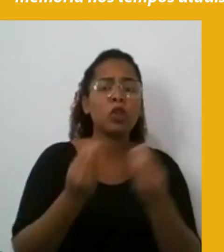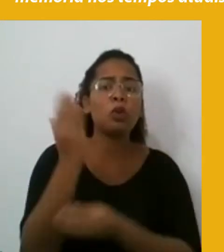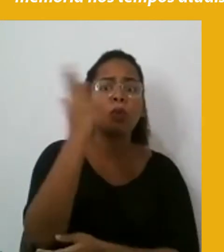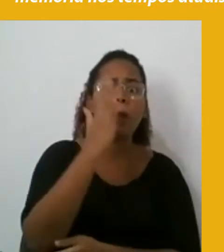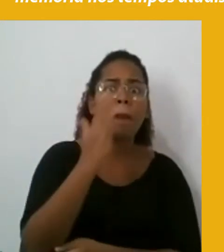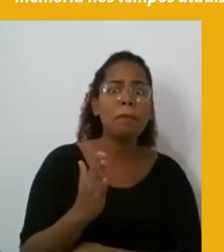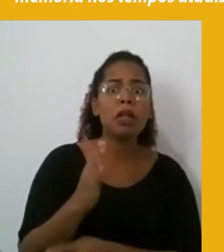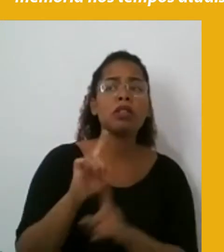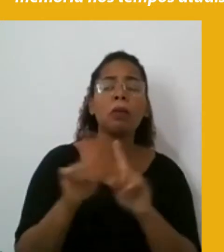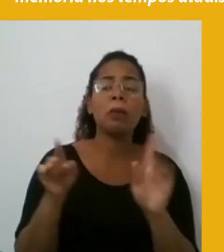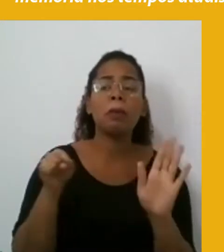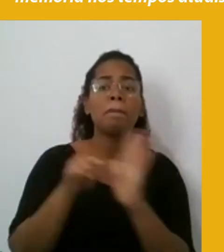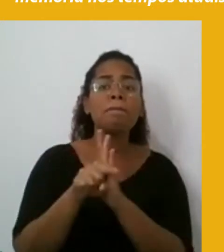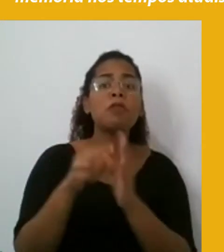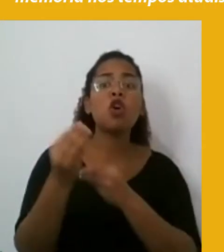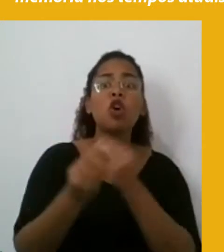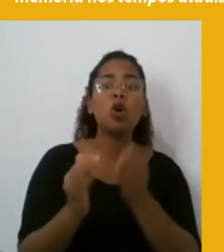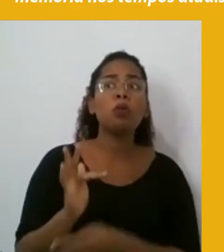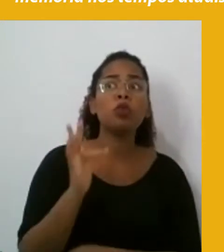é a pergunta, né?